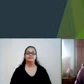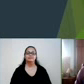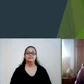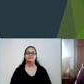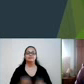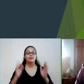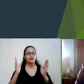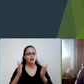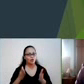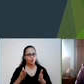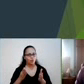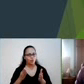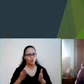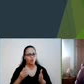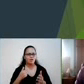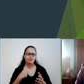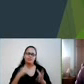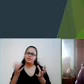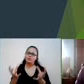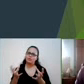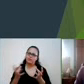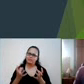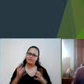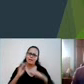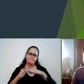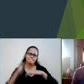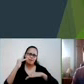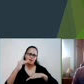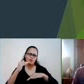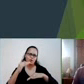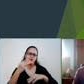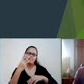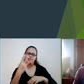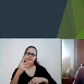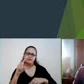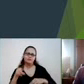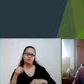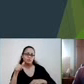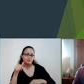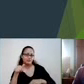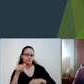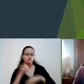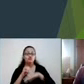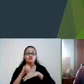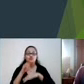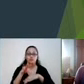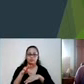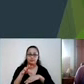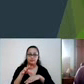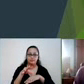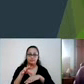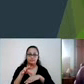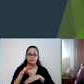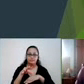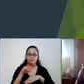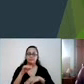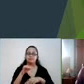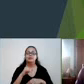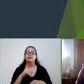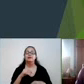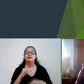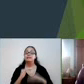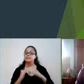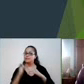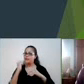Bom, agora se eu quiser um maior que 3,7. Dica, se ele é